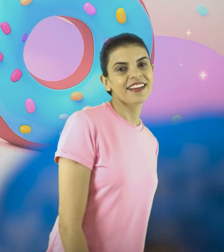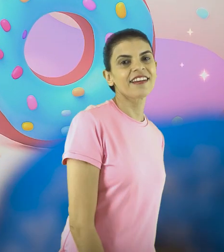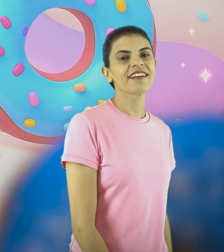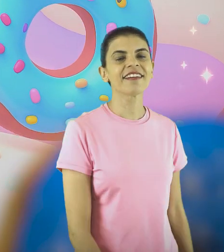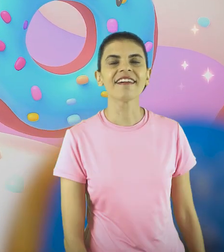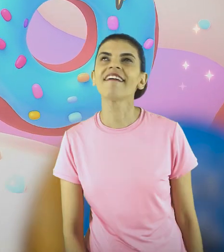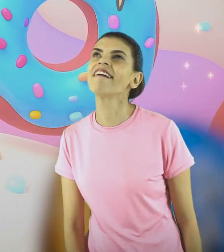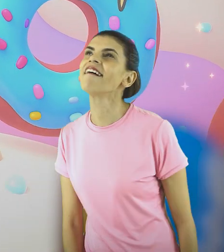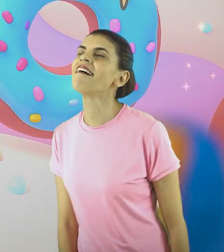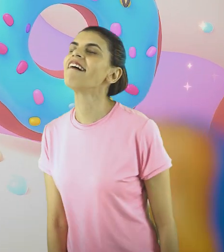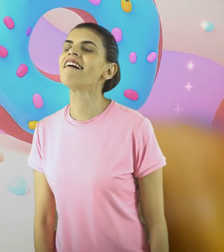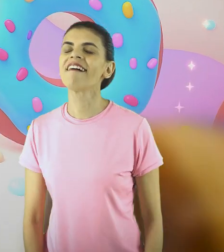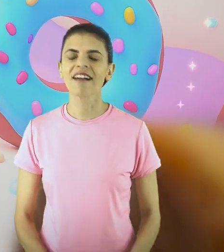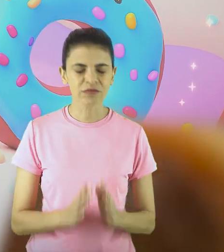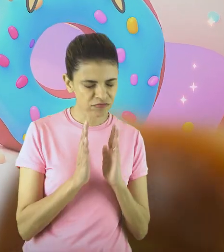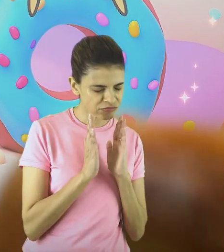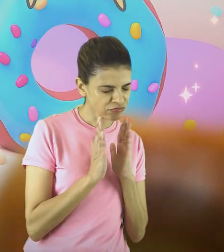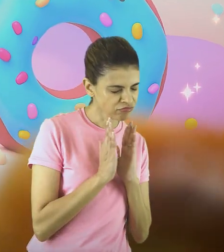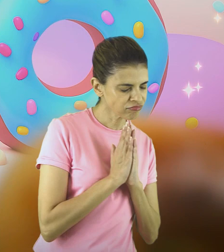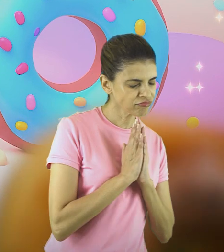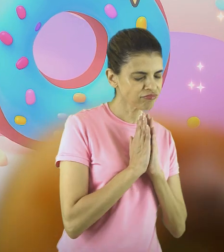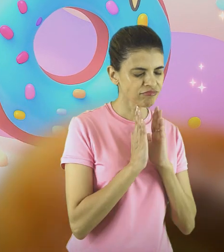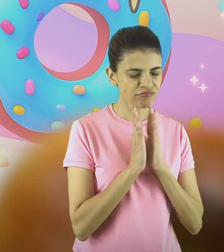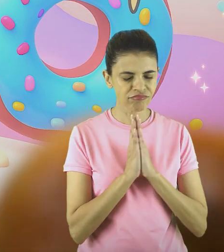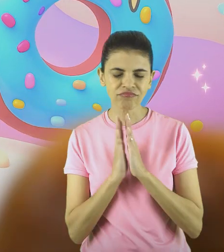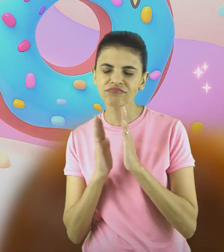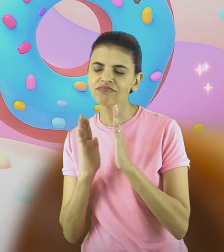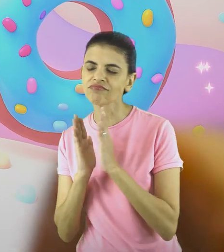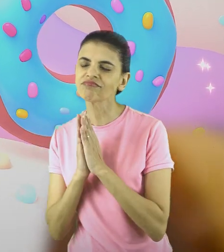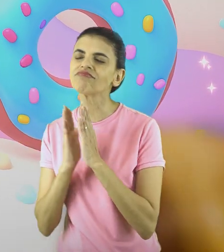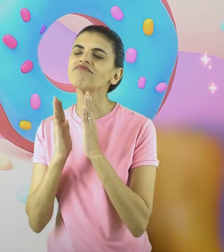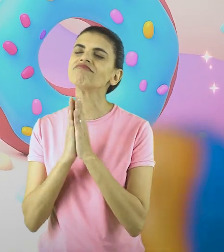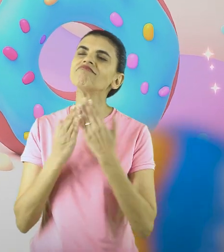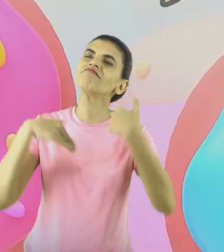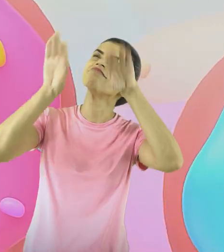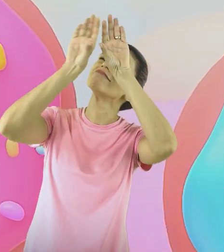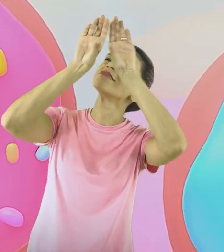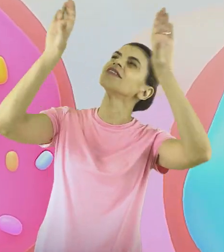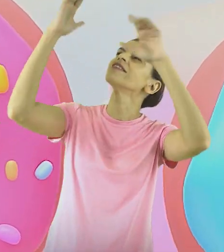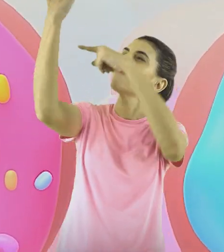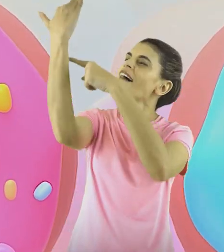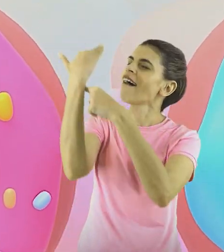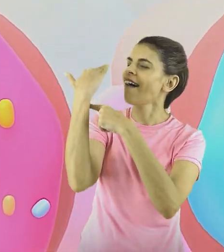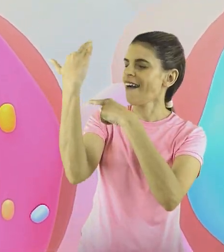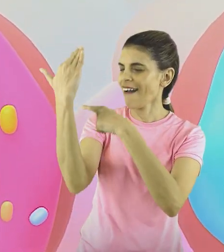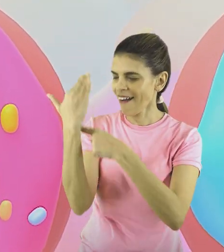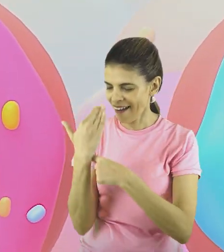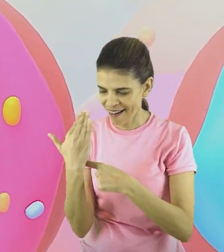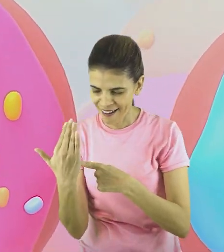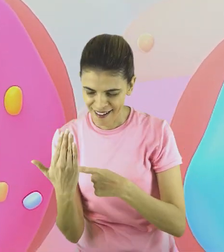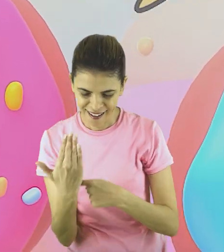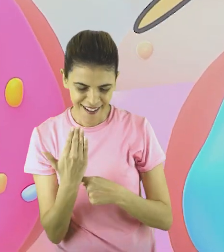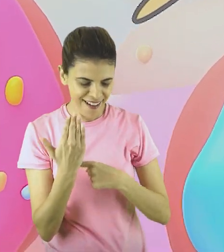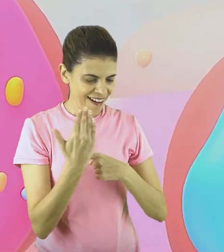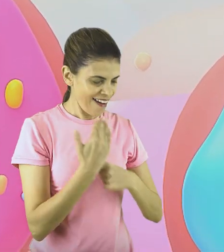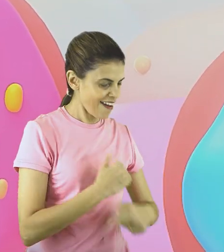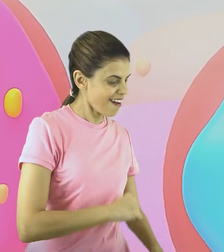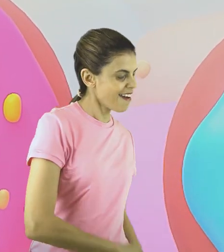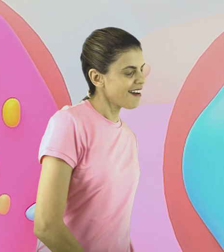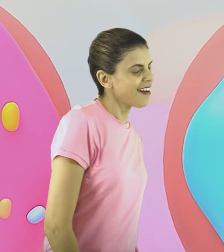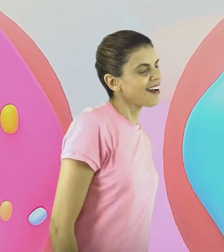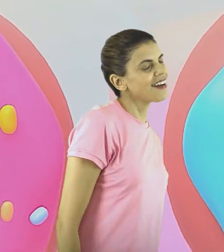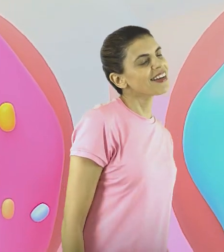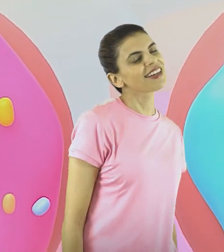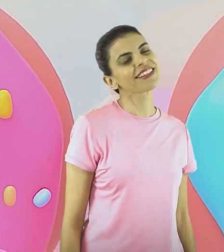Eu sempre fechava os olhos e pedia pro céu me